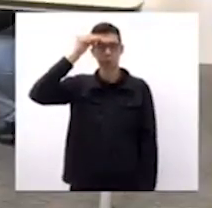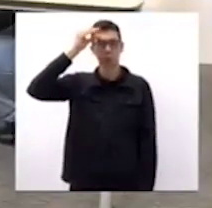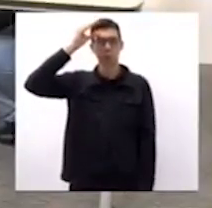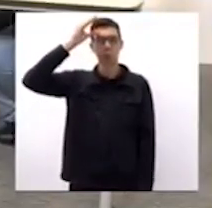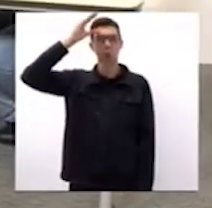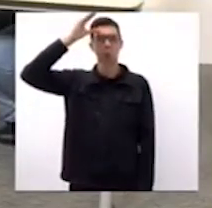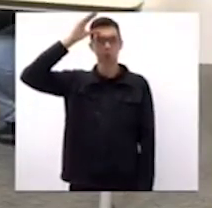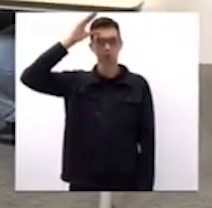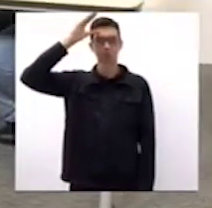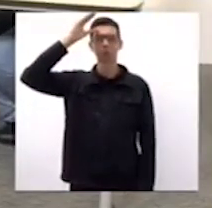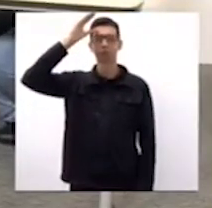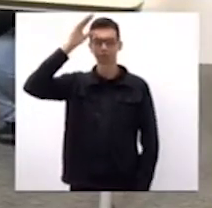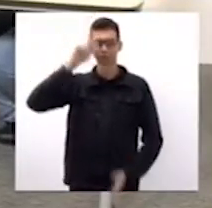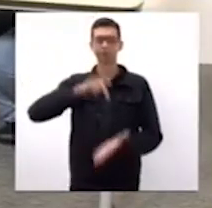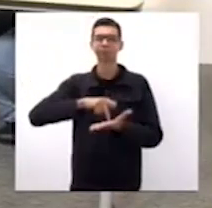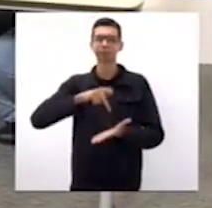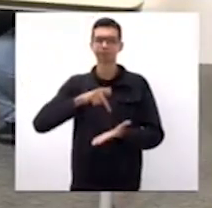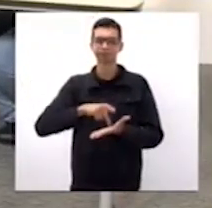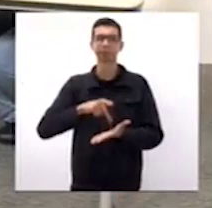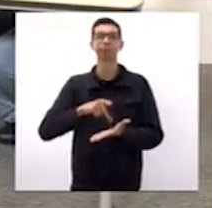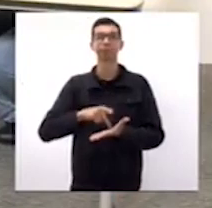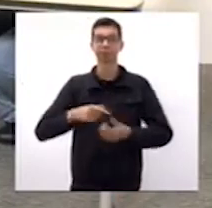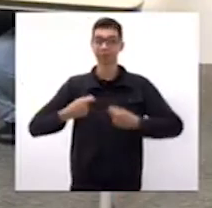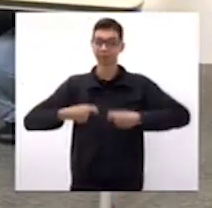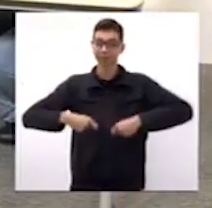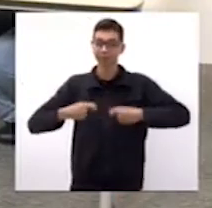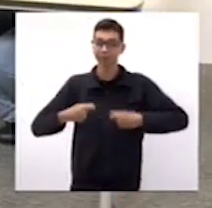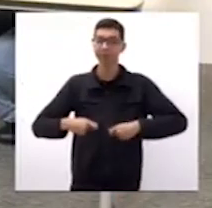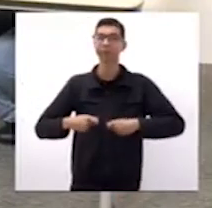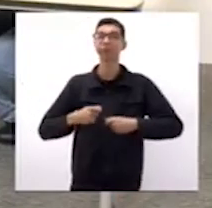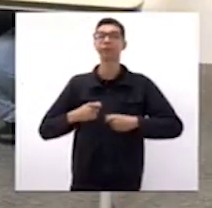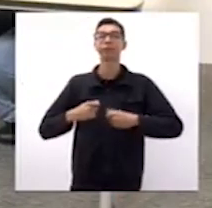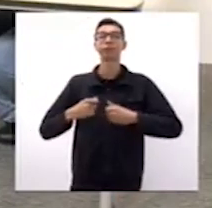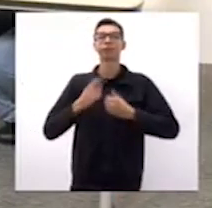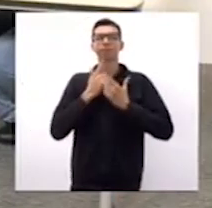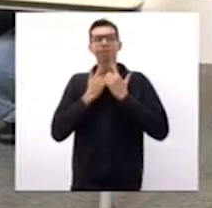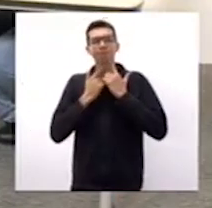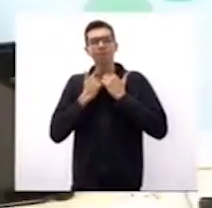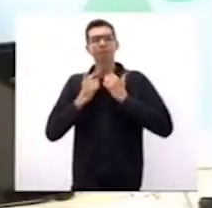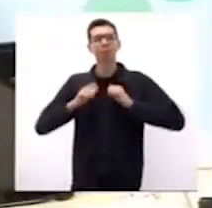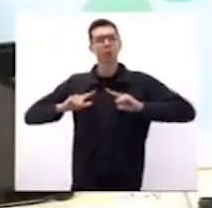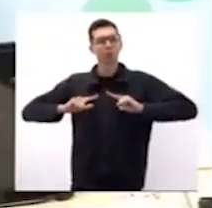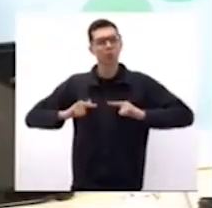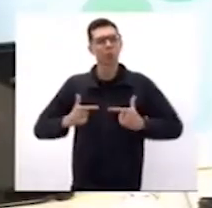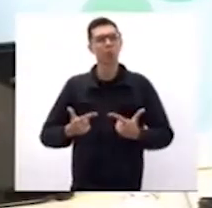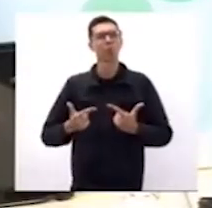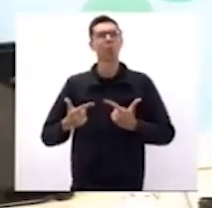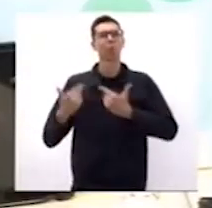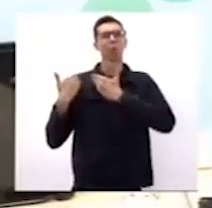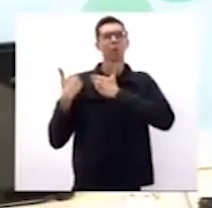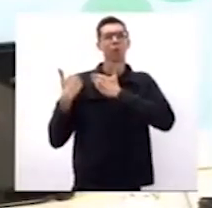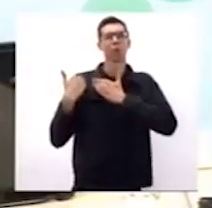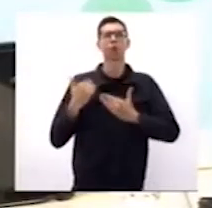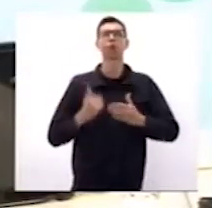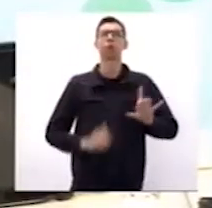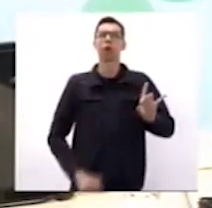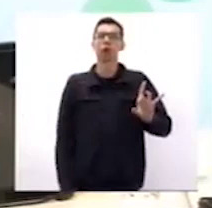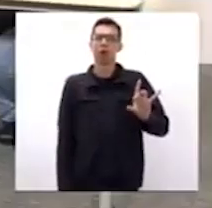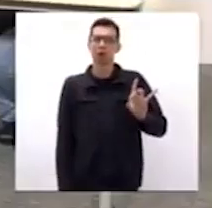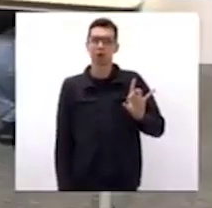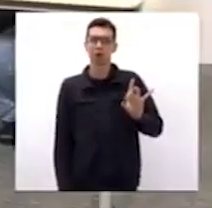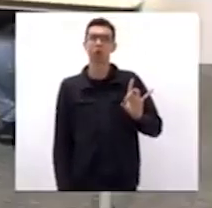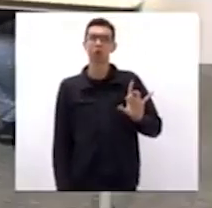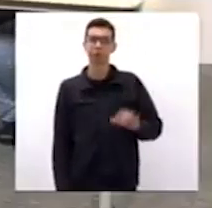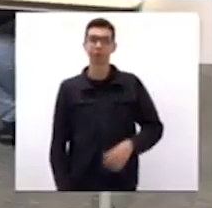O protagonismo junto com a responsabilidade, com o exercício aí da responsabilidade e autonomia. Aí a gente